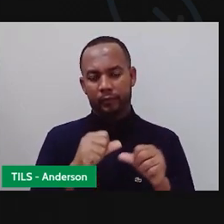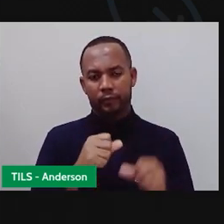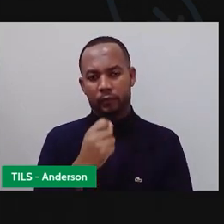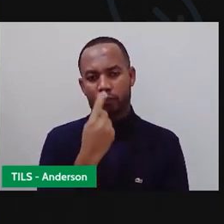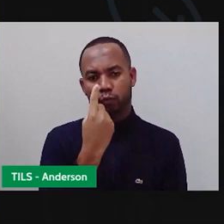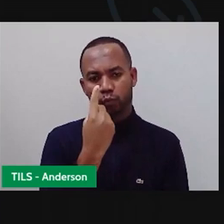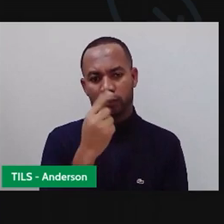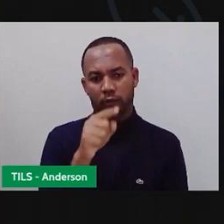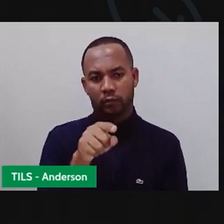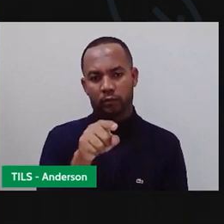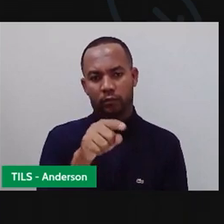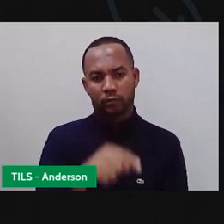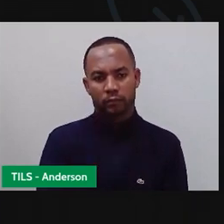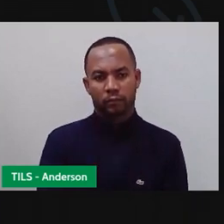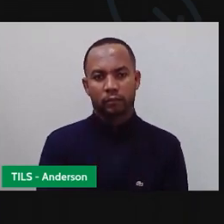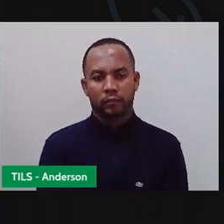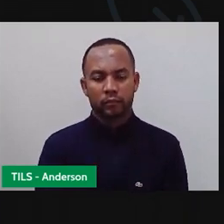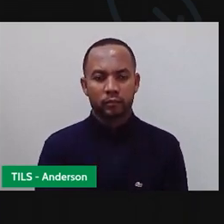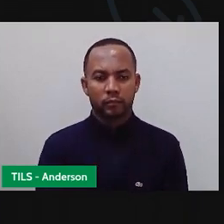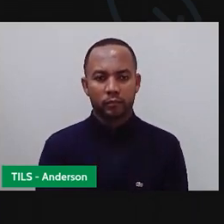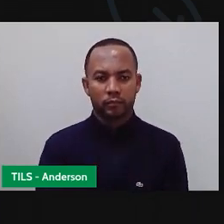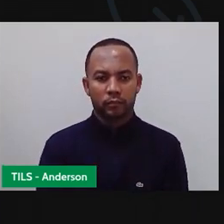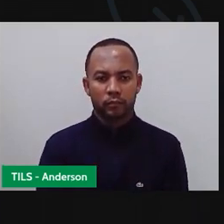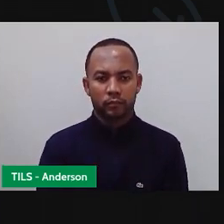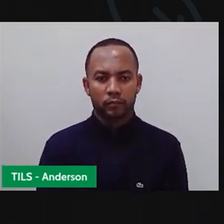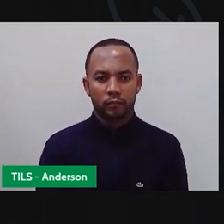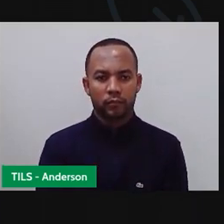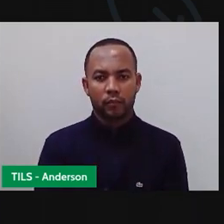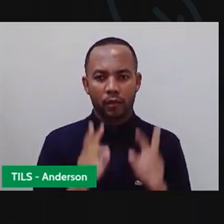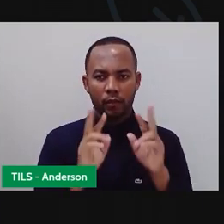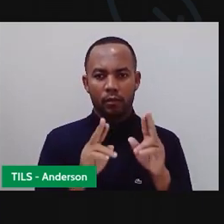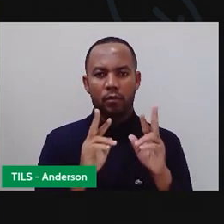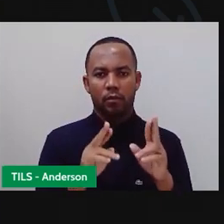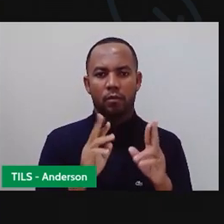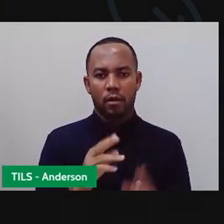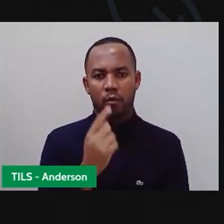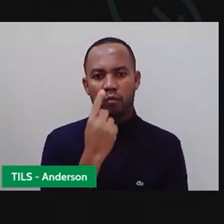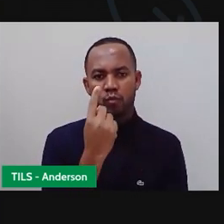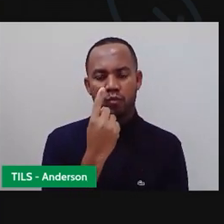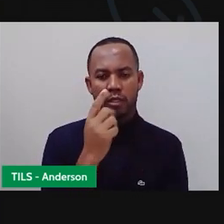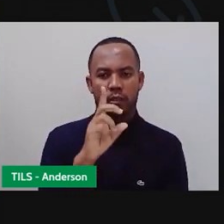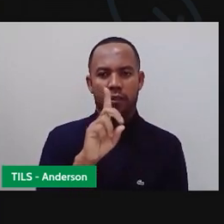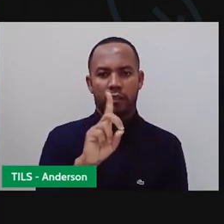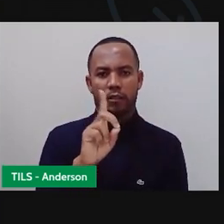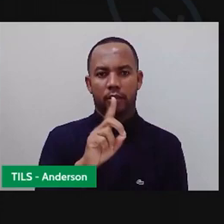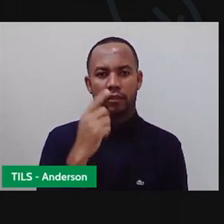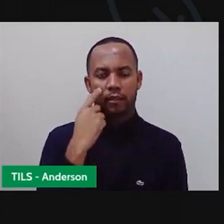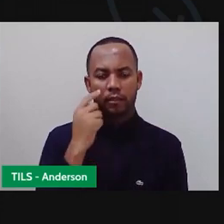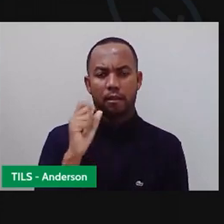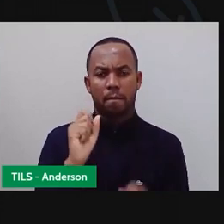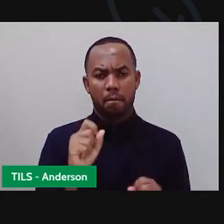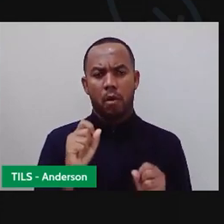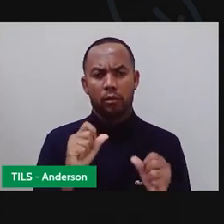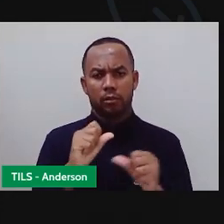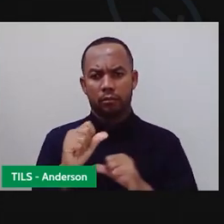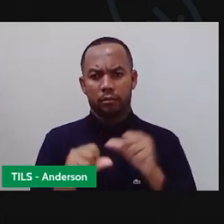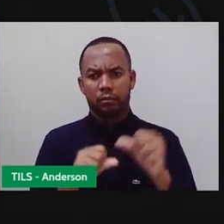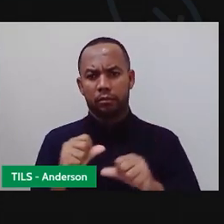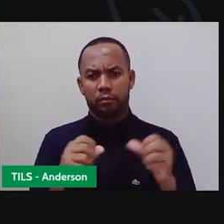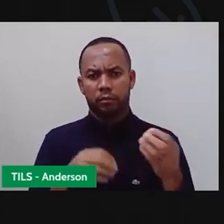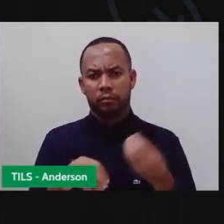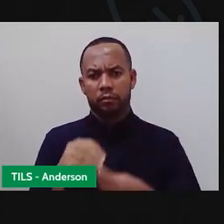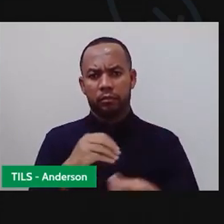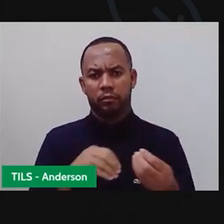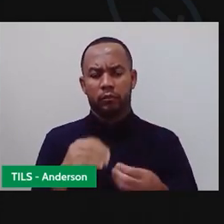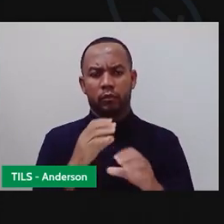uma só aqui ó ó o que equivale a uma dezena E aí vocês podem brincar com isso